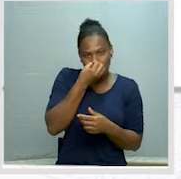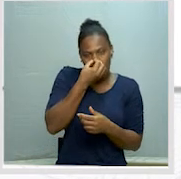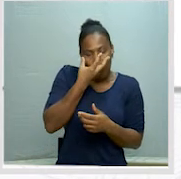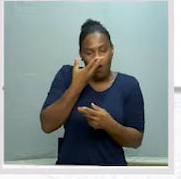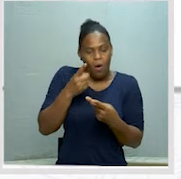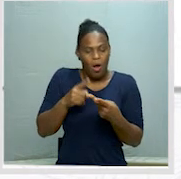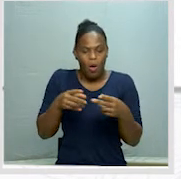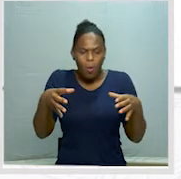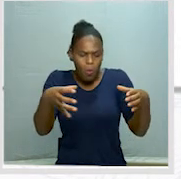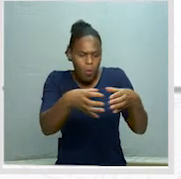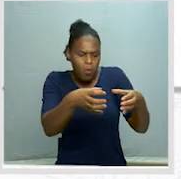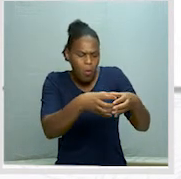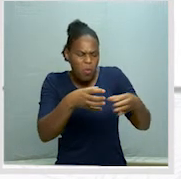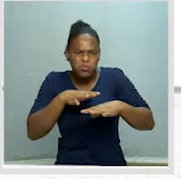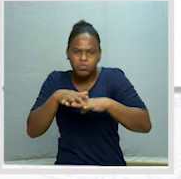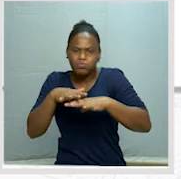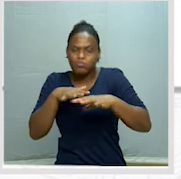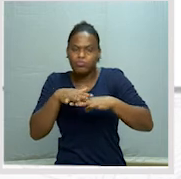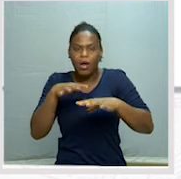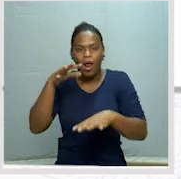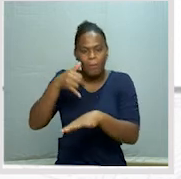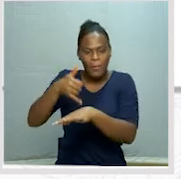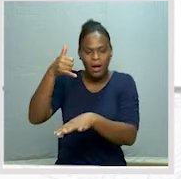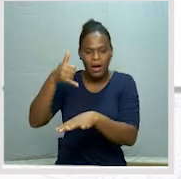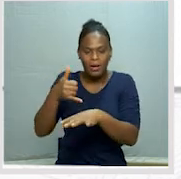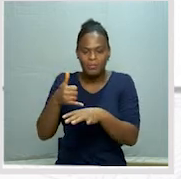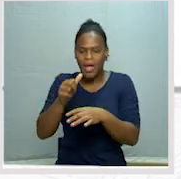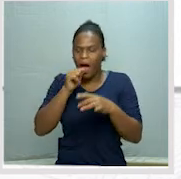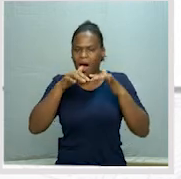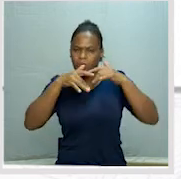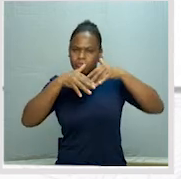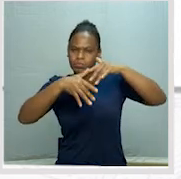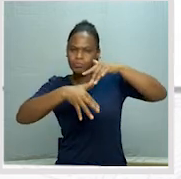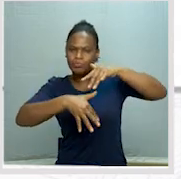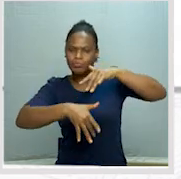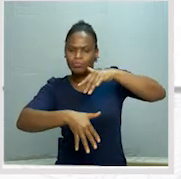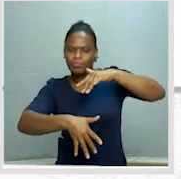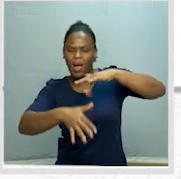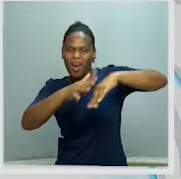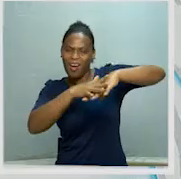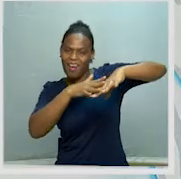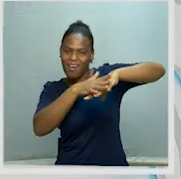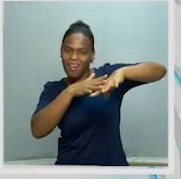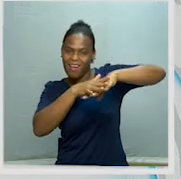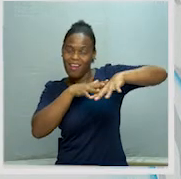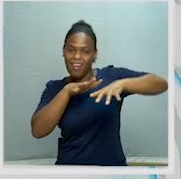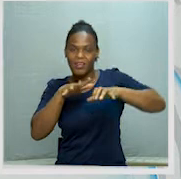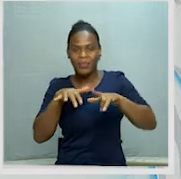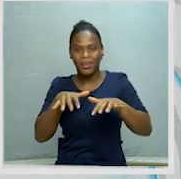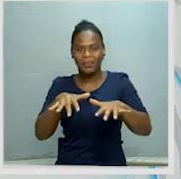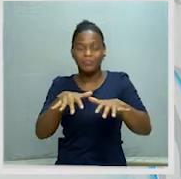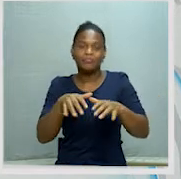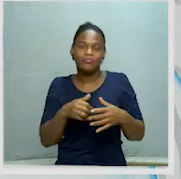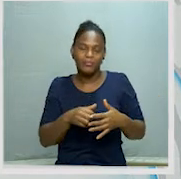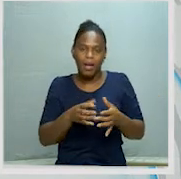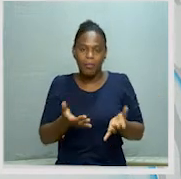flor, colmeia, temos uma cachoeira, um riacho, teia de aranha, né? E as criações